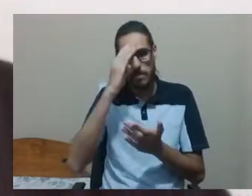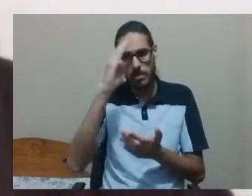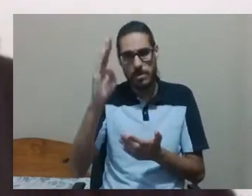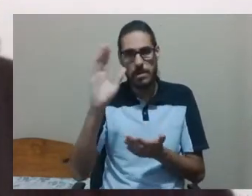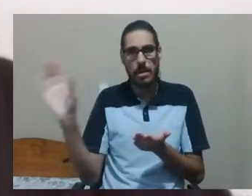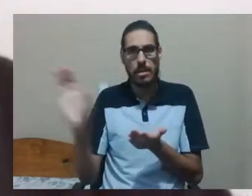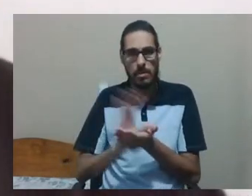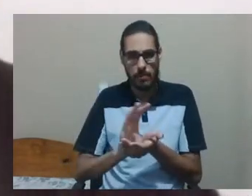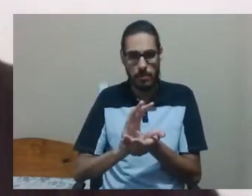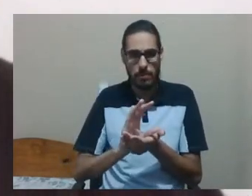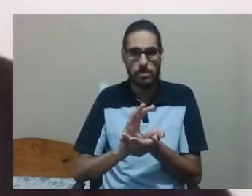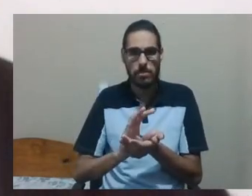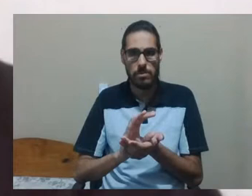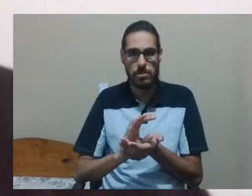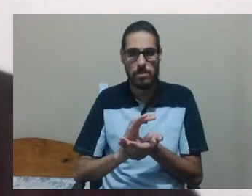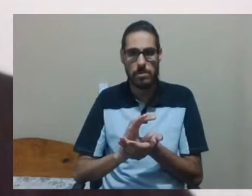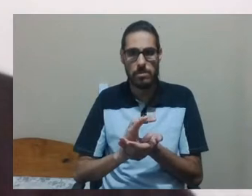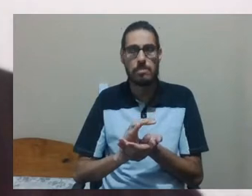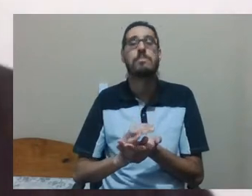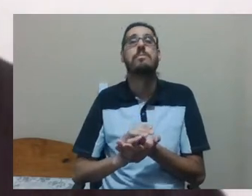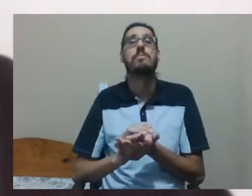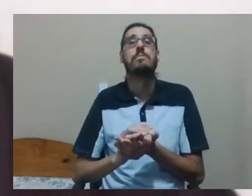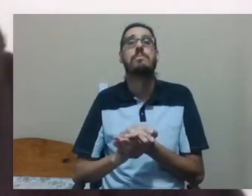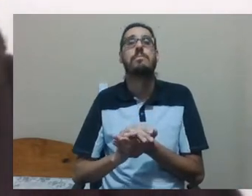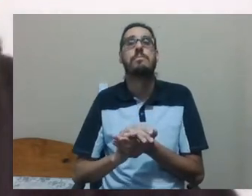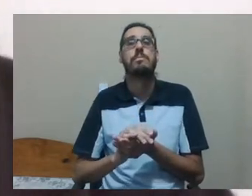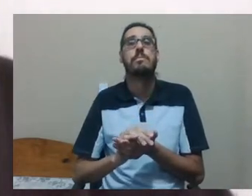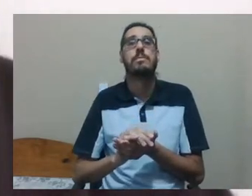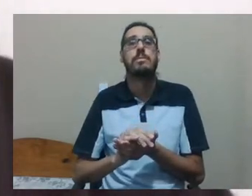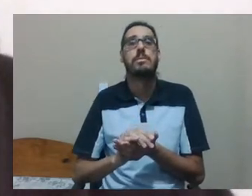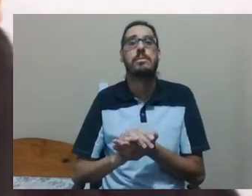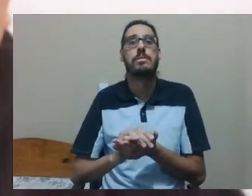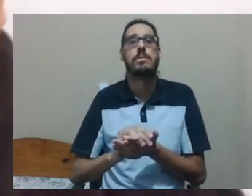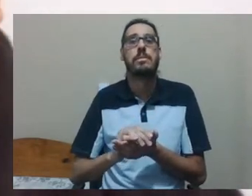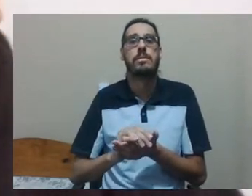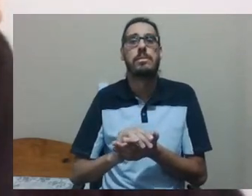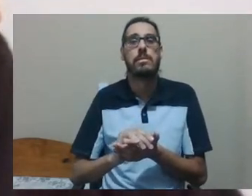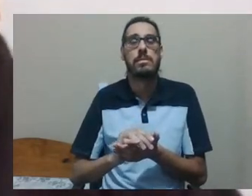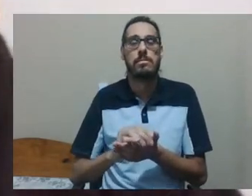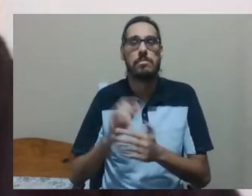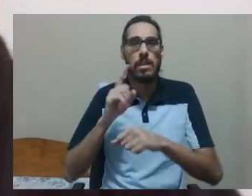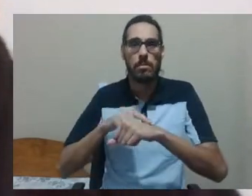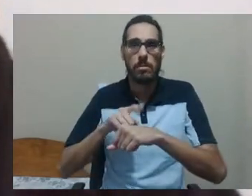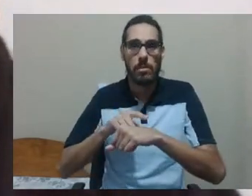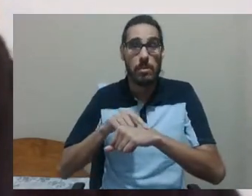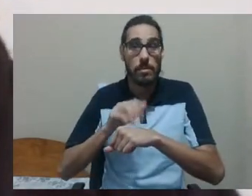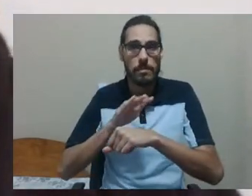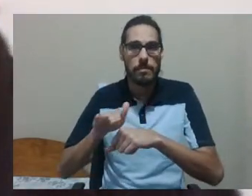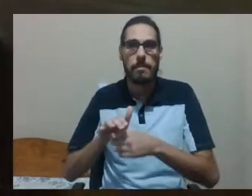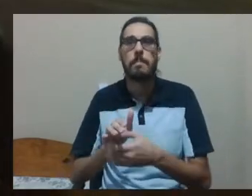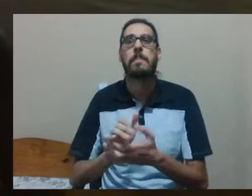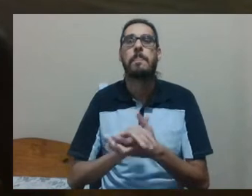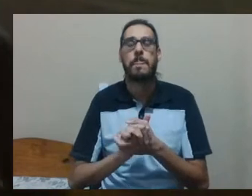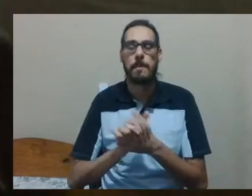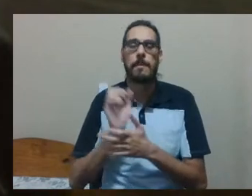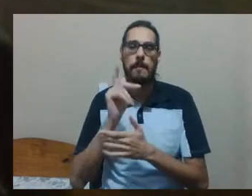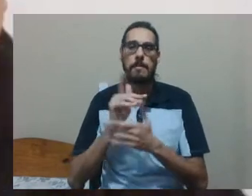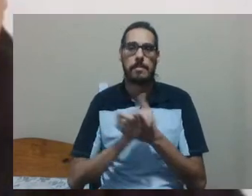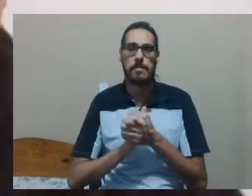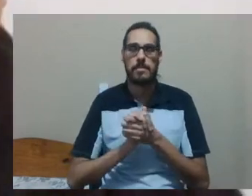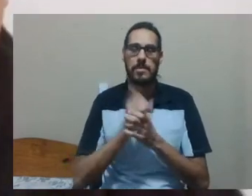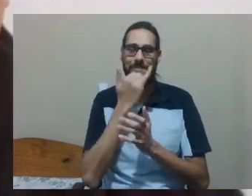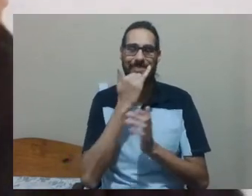da melhor forma possível. E muitas vezes, essa avaliação... Tempo? Sim. Ok.